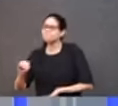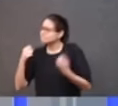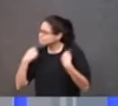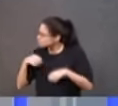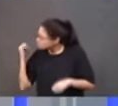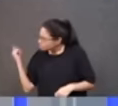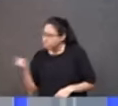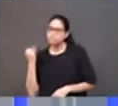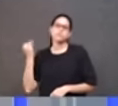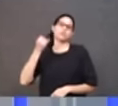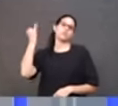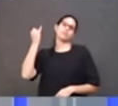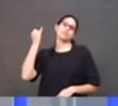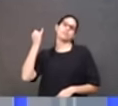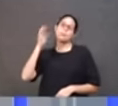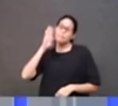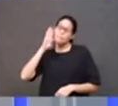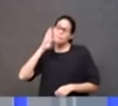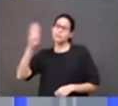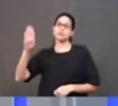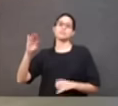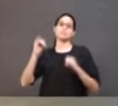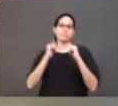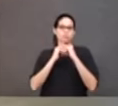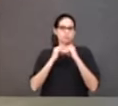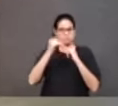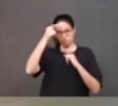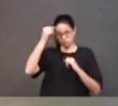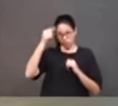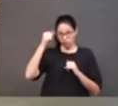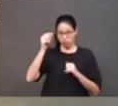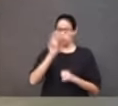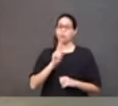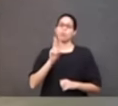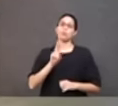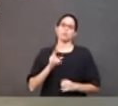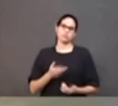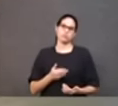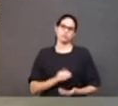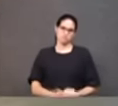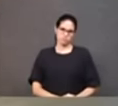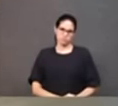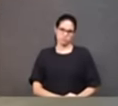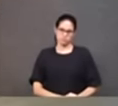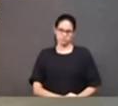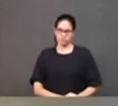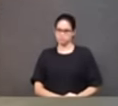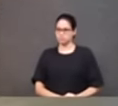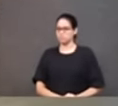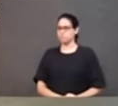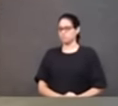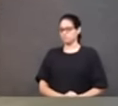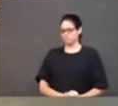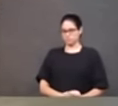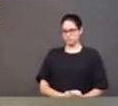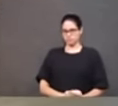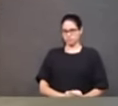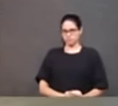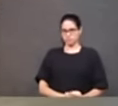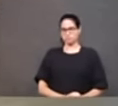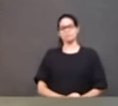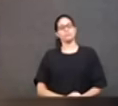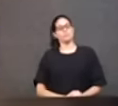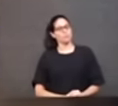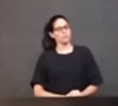grandes instituições no mundo usam essa ferramenta para agilizar e otimizar. Serra, por favor. Professor Arquimedes.